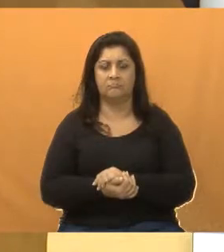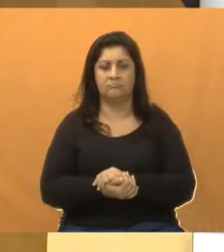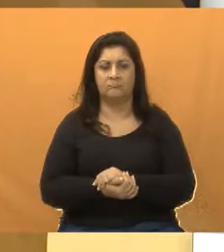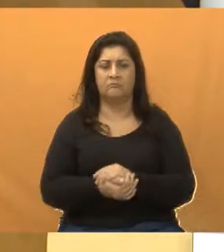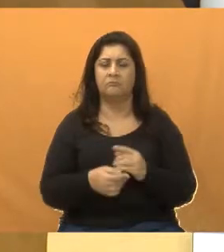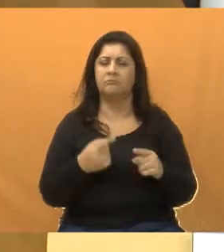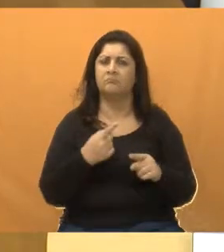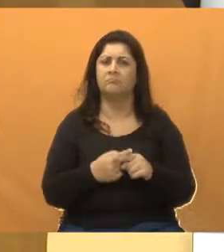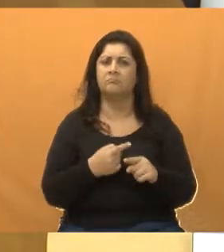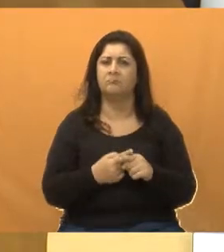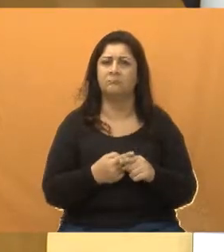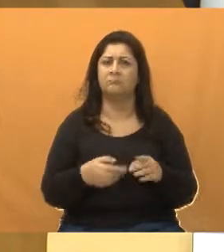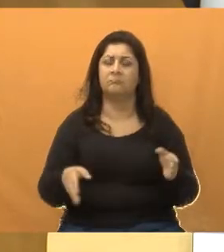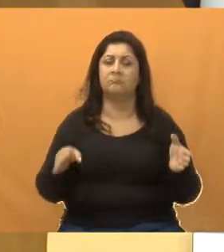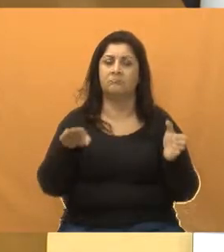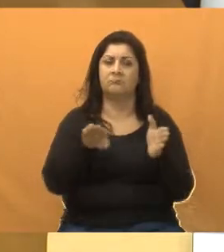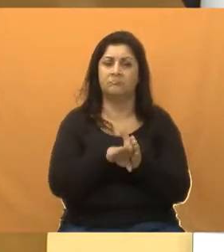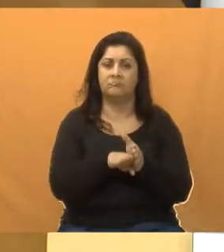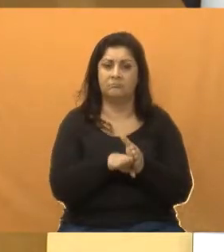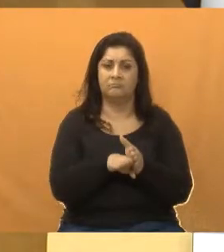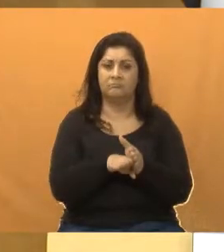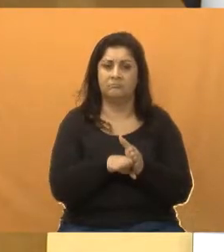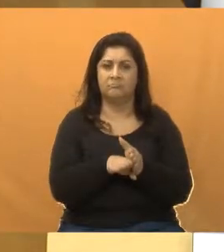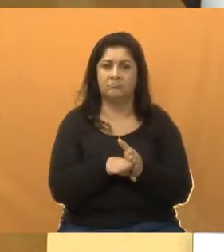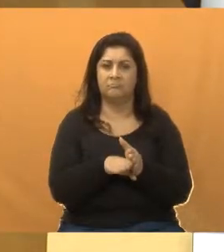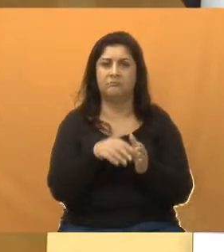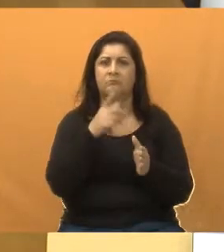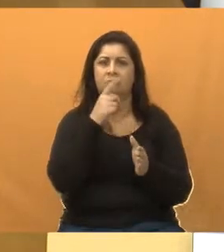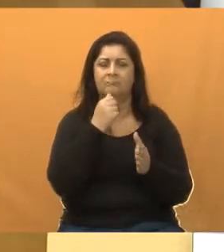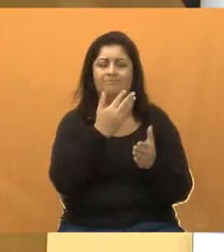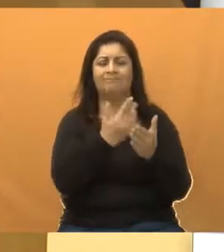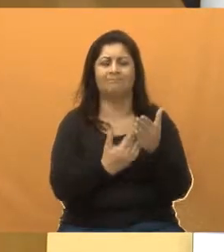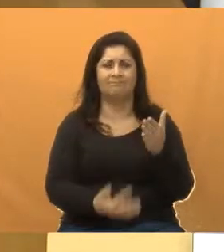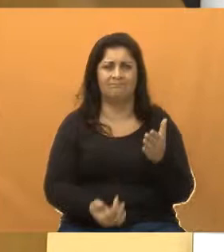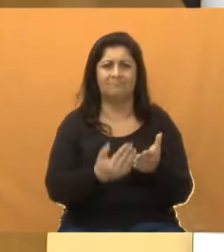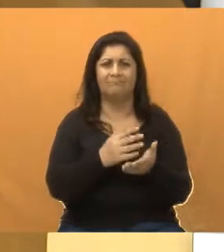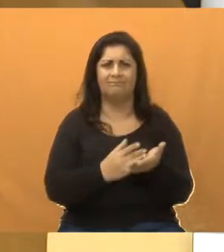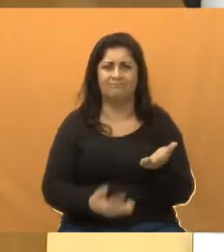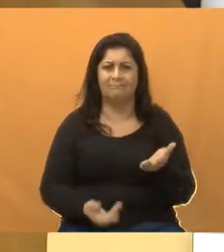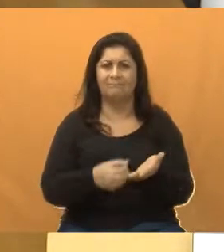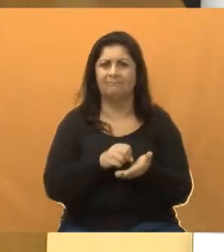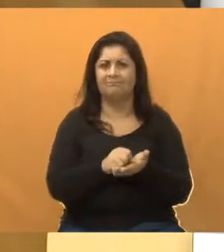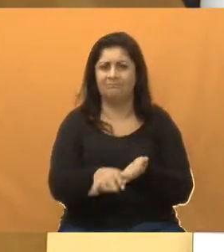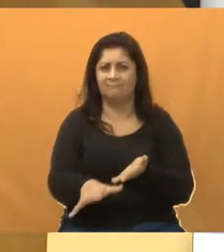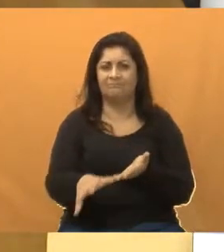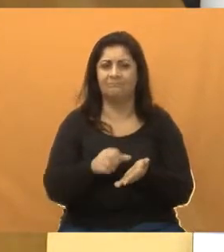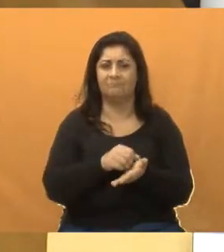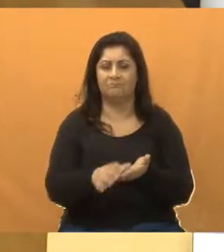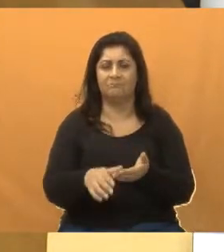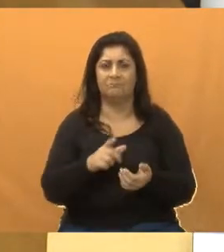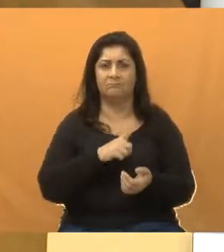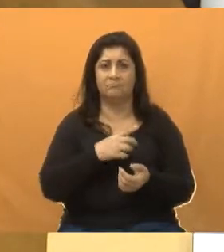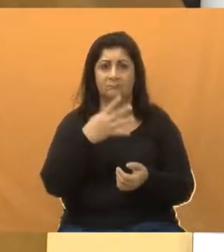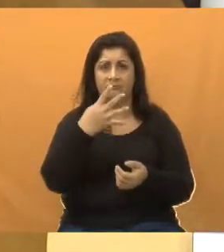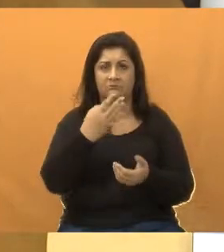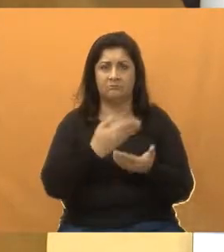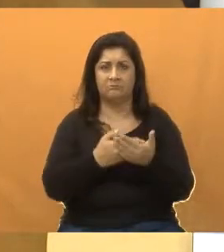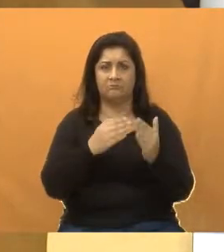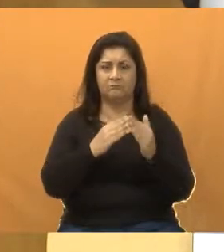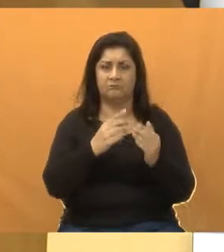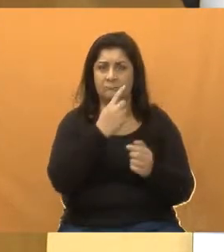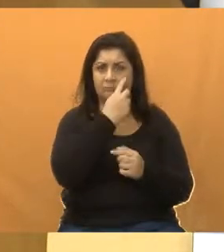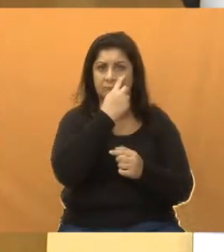Por que chegaram lá, gastaram nas escolas? Aqui tem 4 escolas do Parque Minha